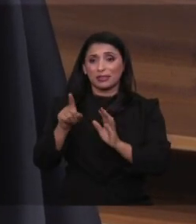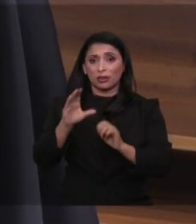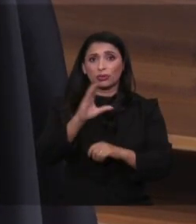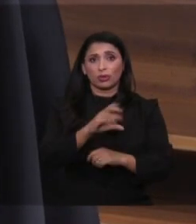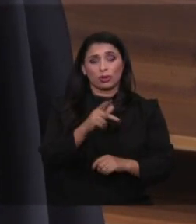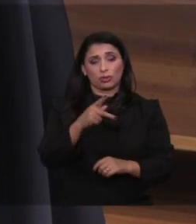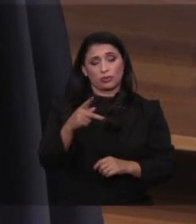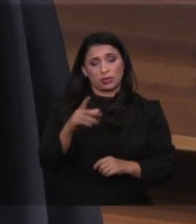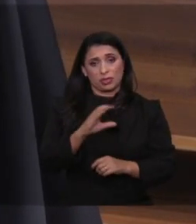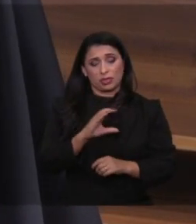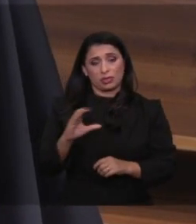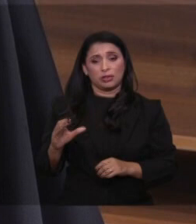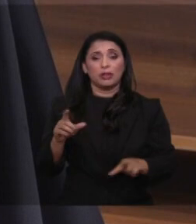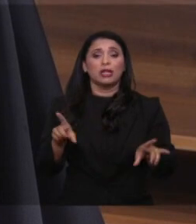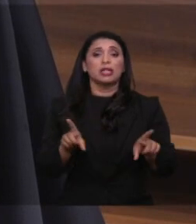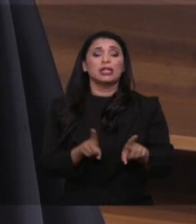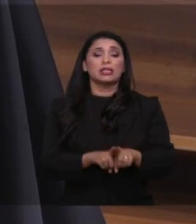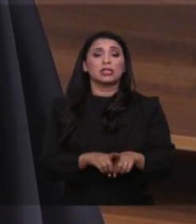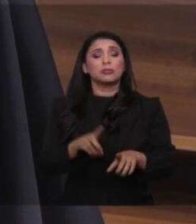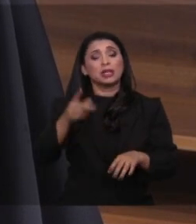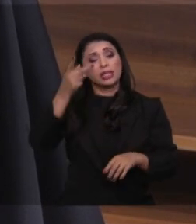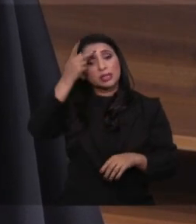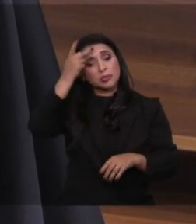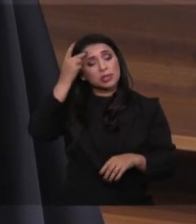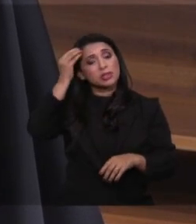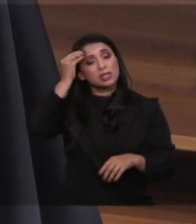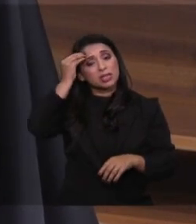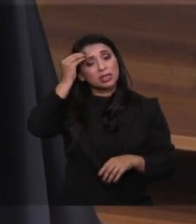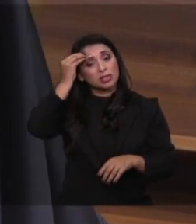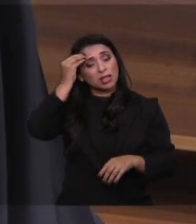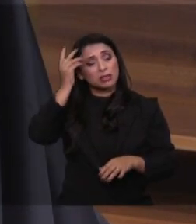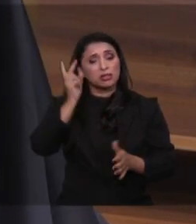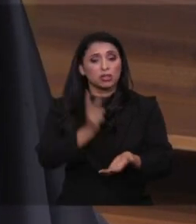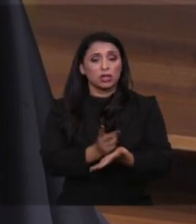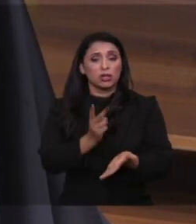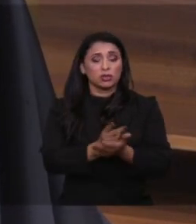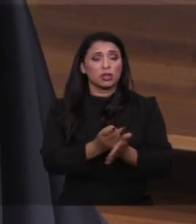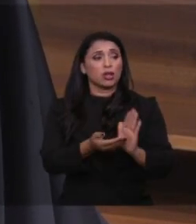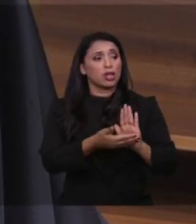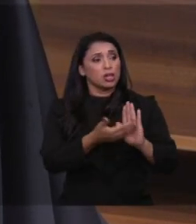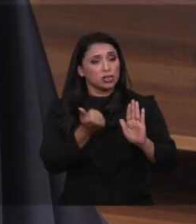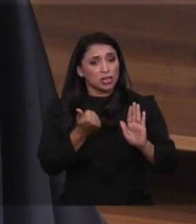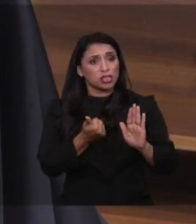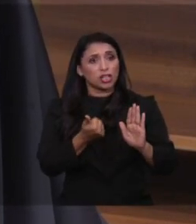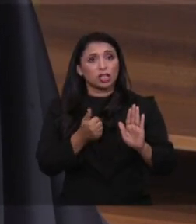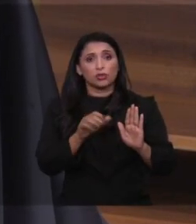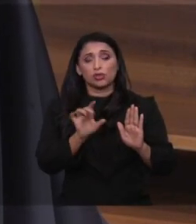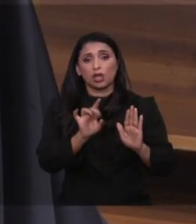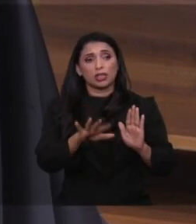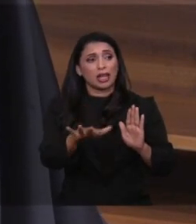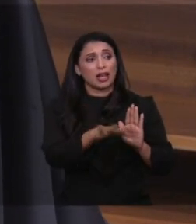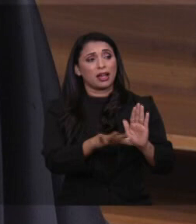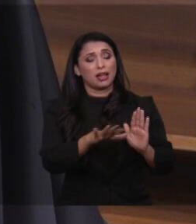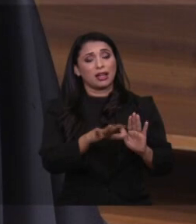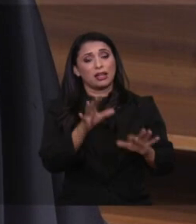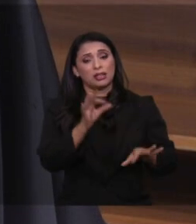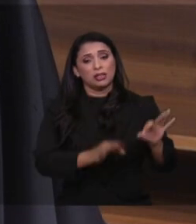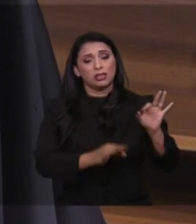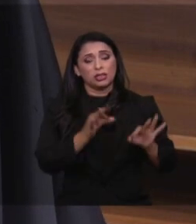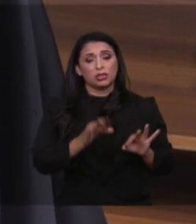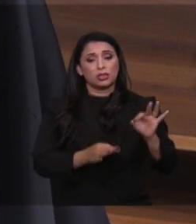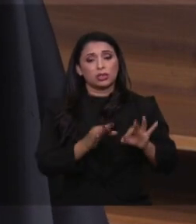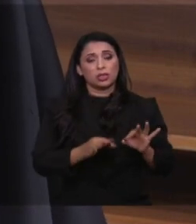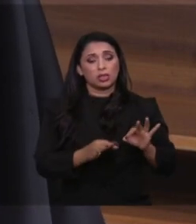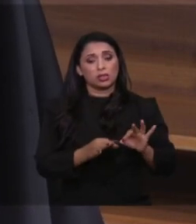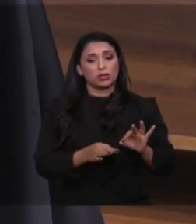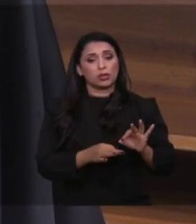Civil. Assim também aqueles que entendem a possibilidade da coexistência estão a retirá-las do mundo jurídico, por interpretação